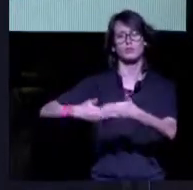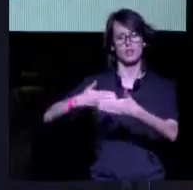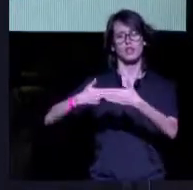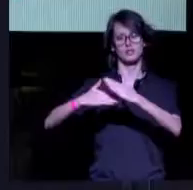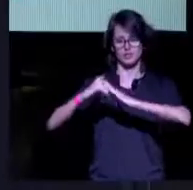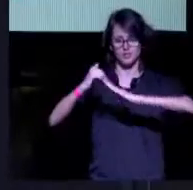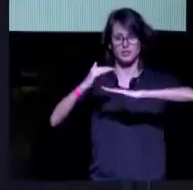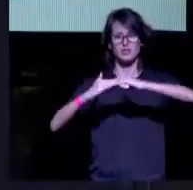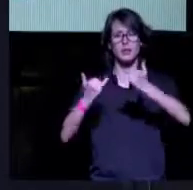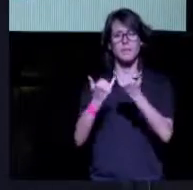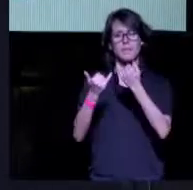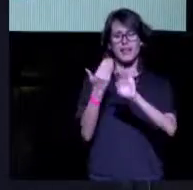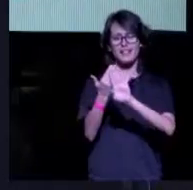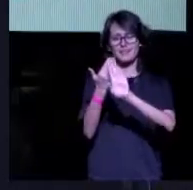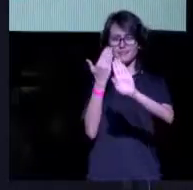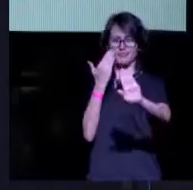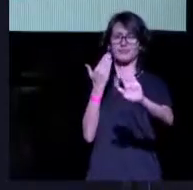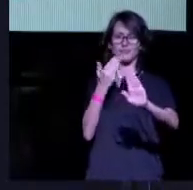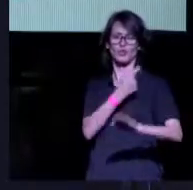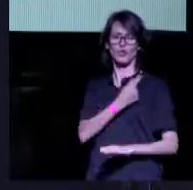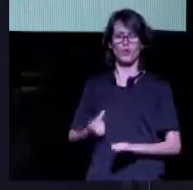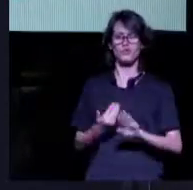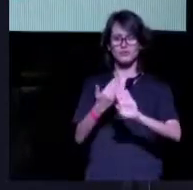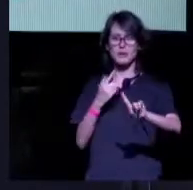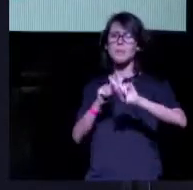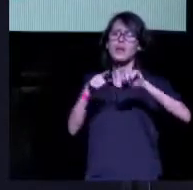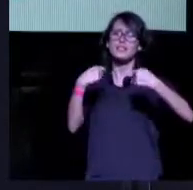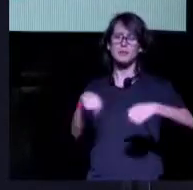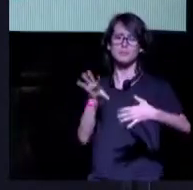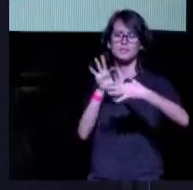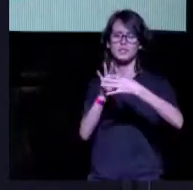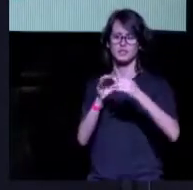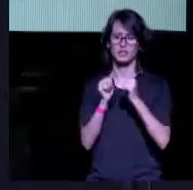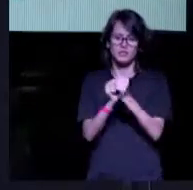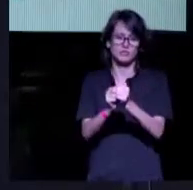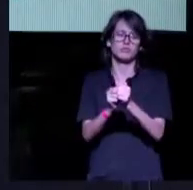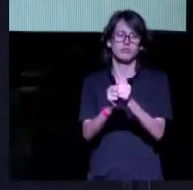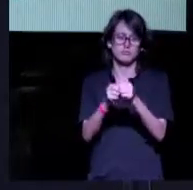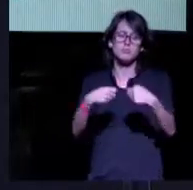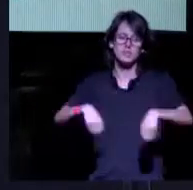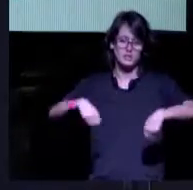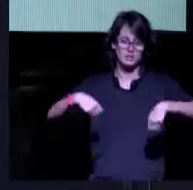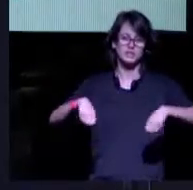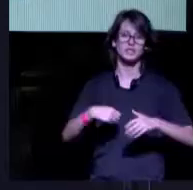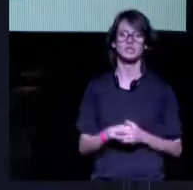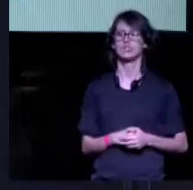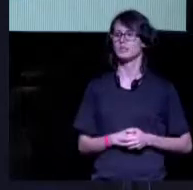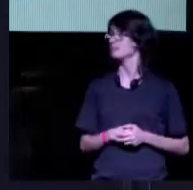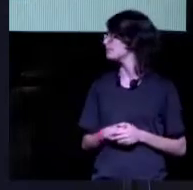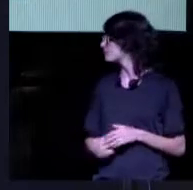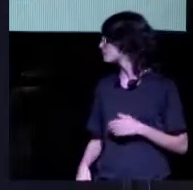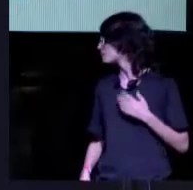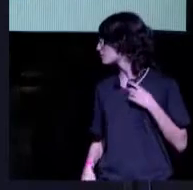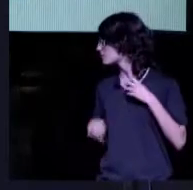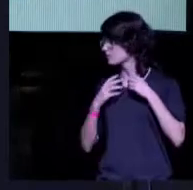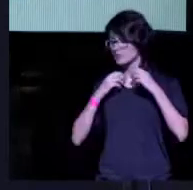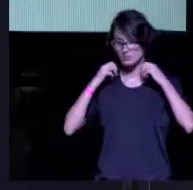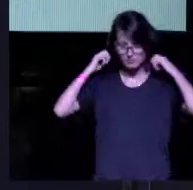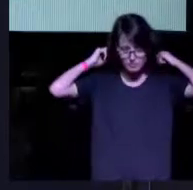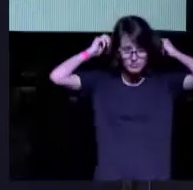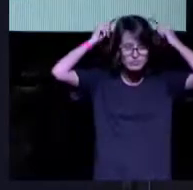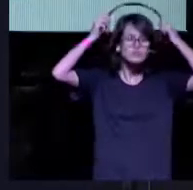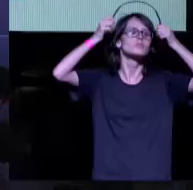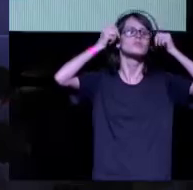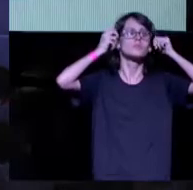está afastando o poder público e ele tem que estar junto com esse não acontece então se